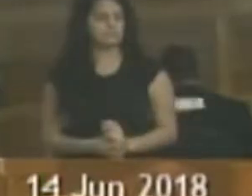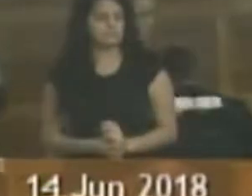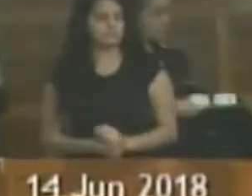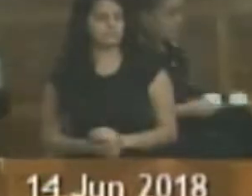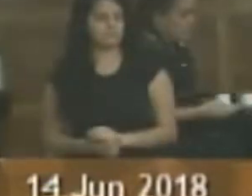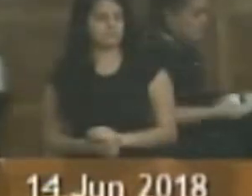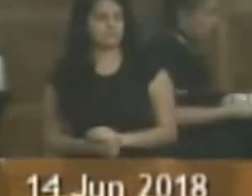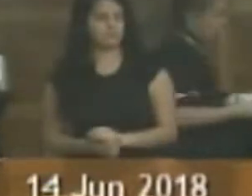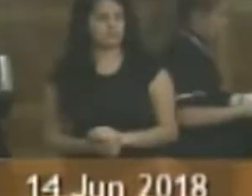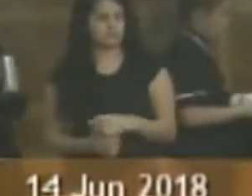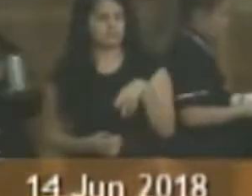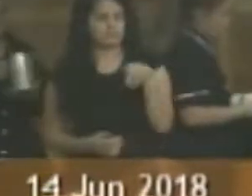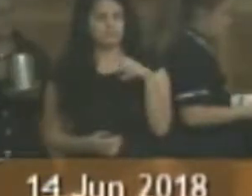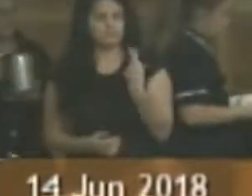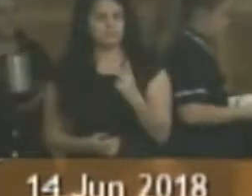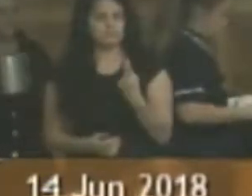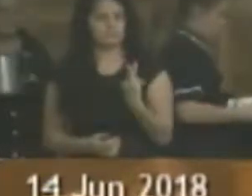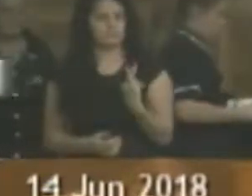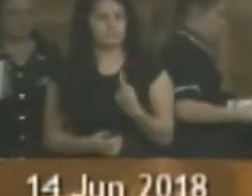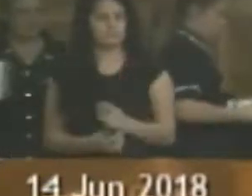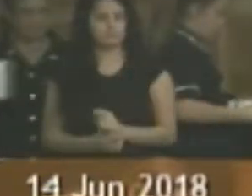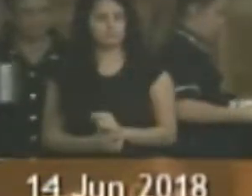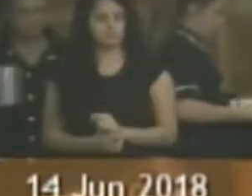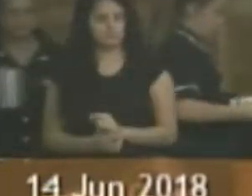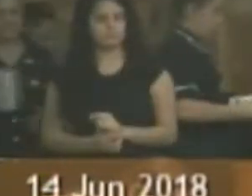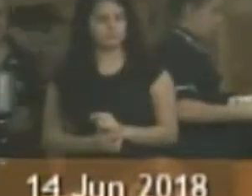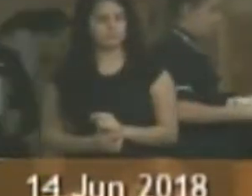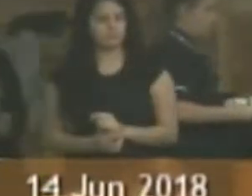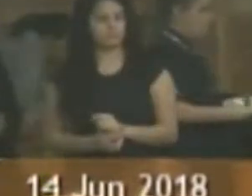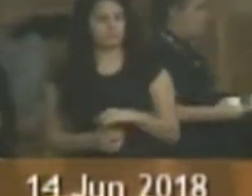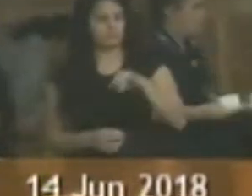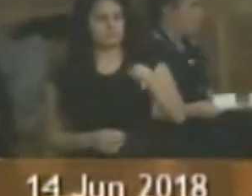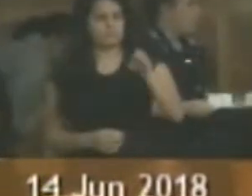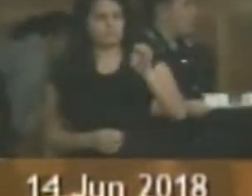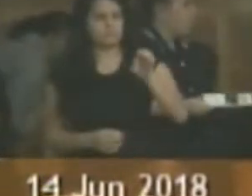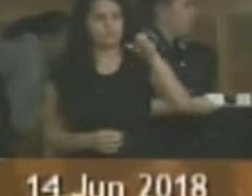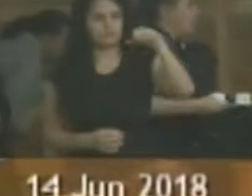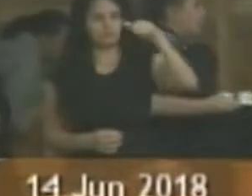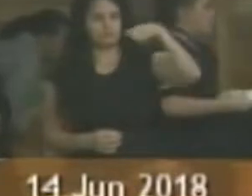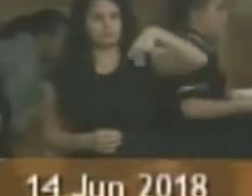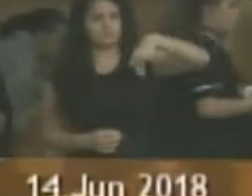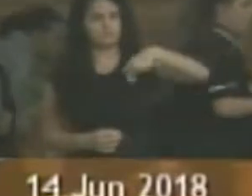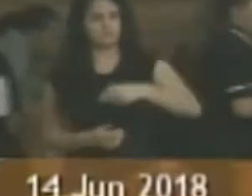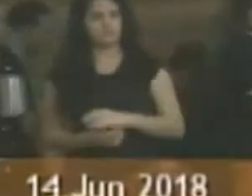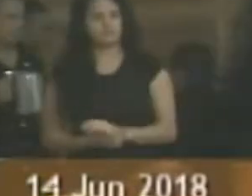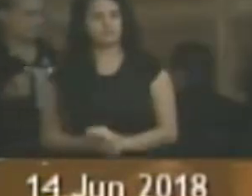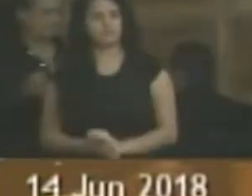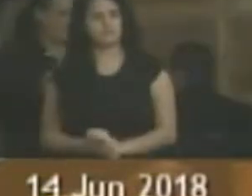Elinho Severino de Azevedo, o Elinho do Sindicato, Jean Carlos de Almeida, o Jean,